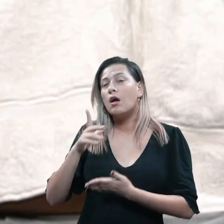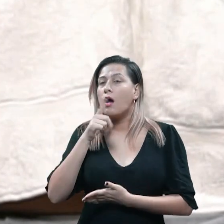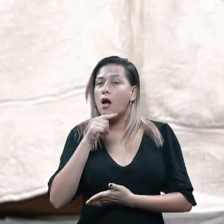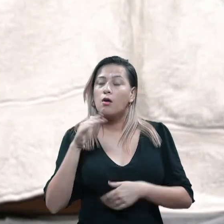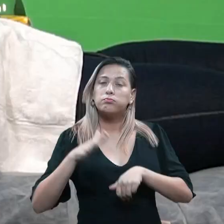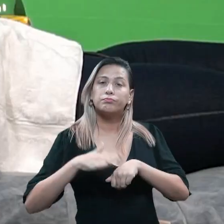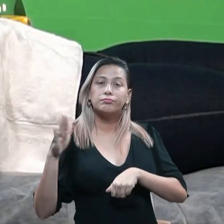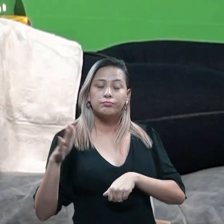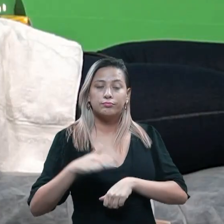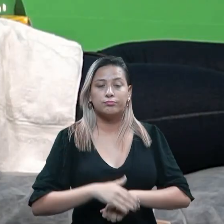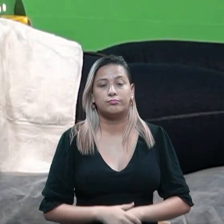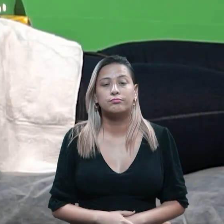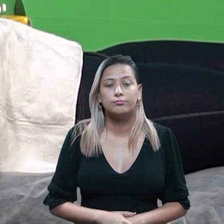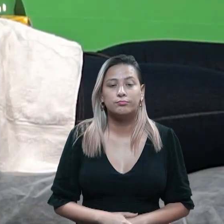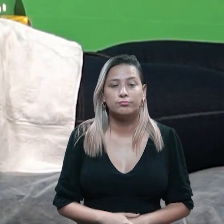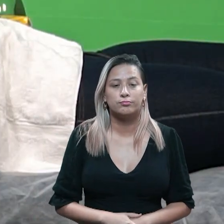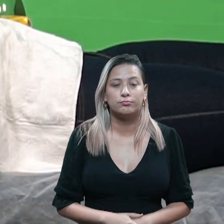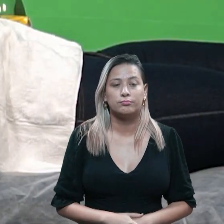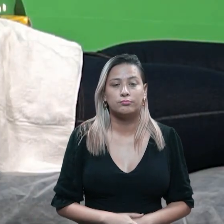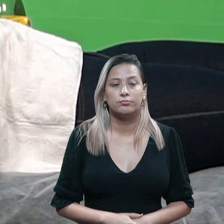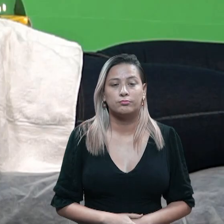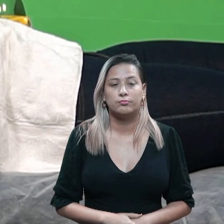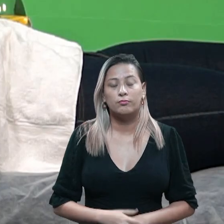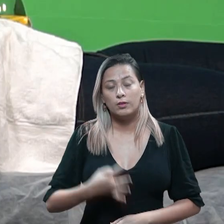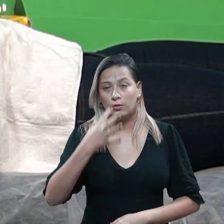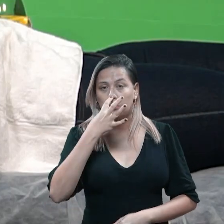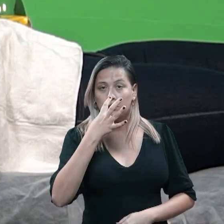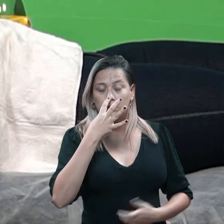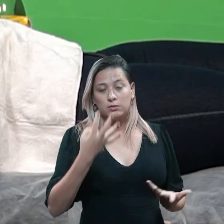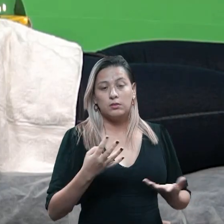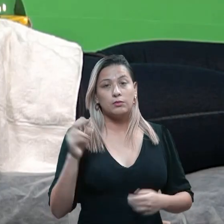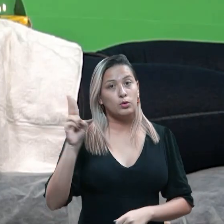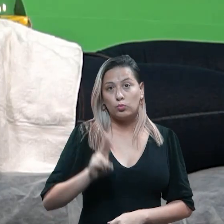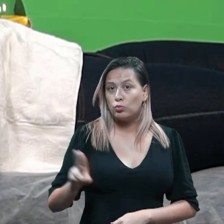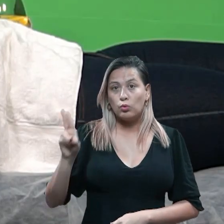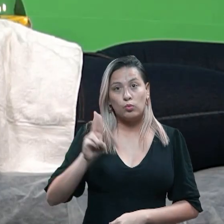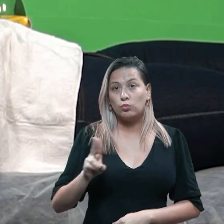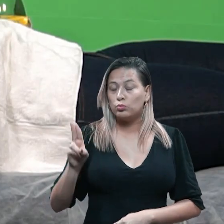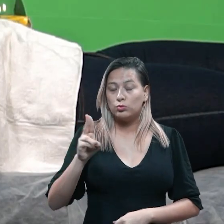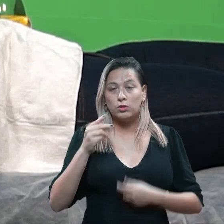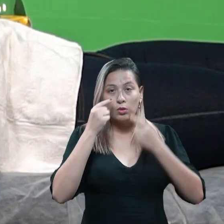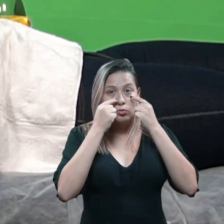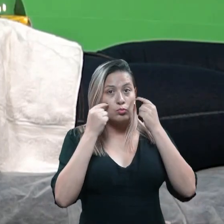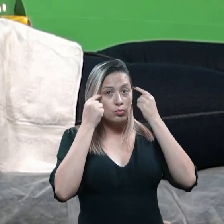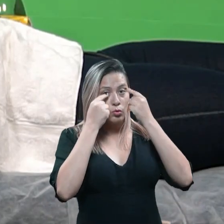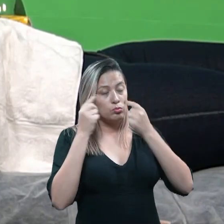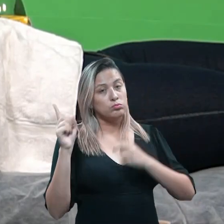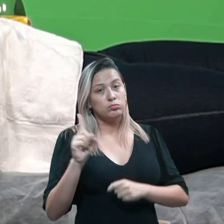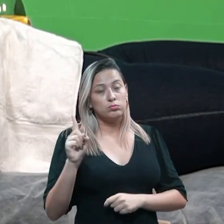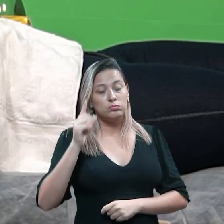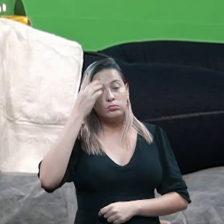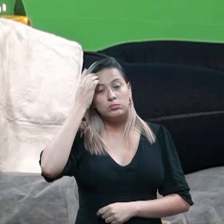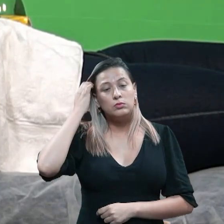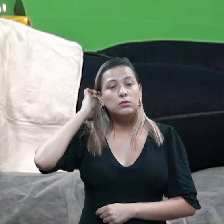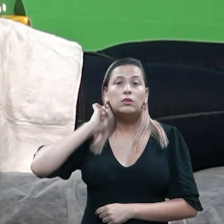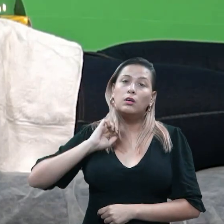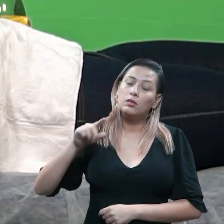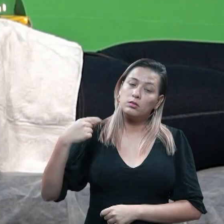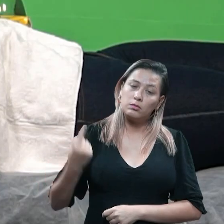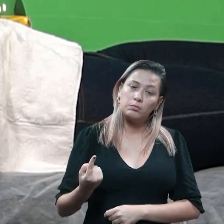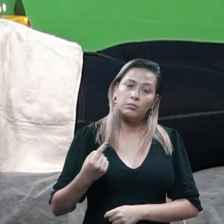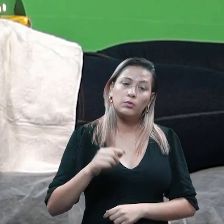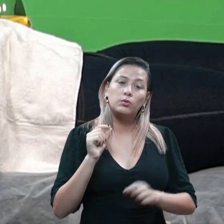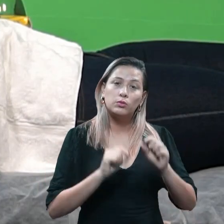dele. Observa que esse eu não apliquei na área dos olhos, certo? Ó, depois que ele seca, eu